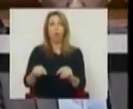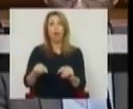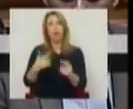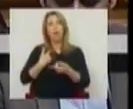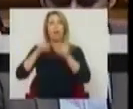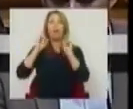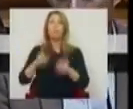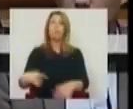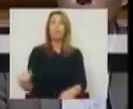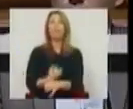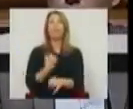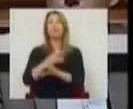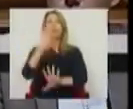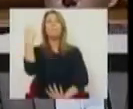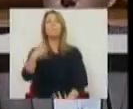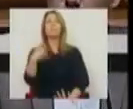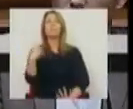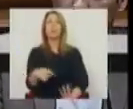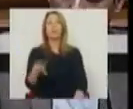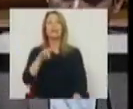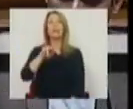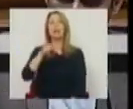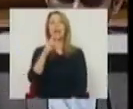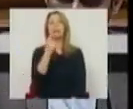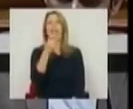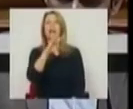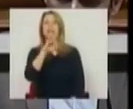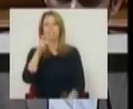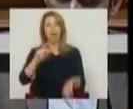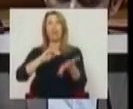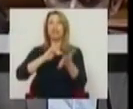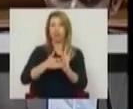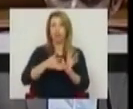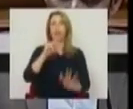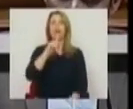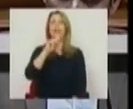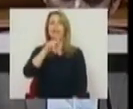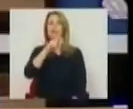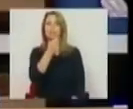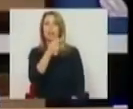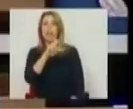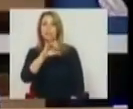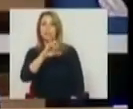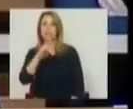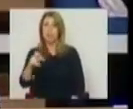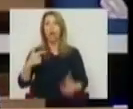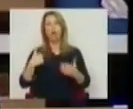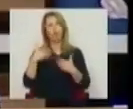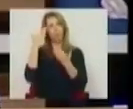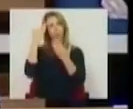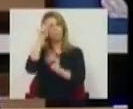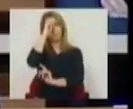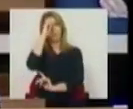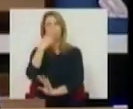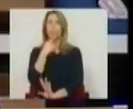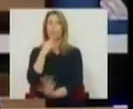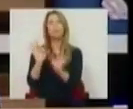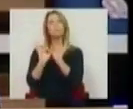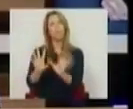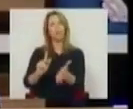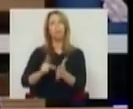posse a sua Presidente, Natércia Cabral, a engenheira Natércia Cabral, que eu, aliás, muito prezo e estimo enquanto